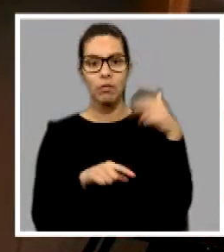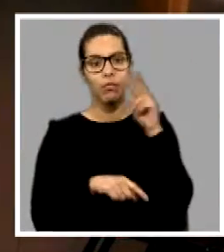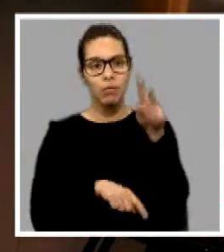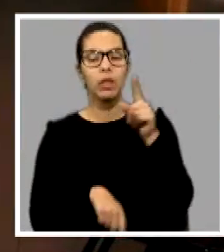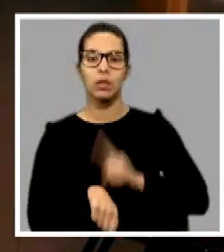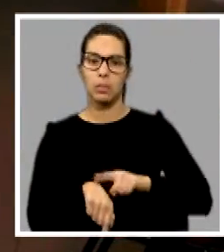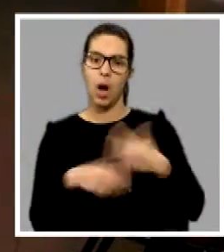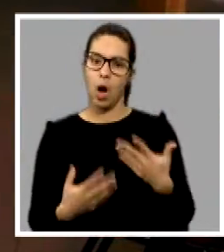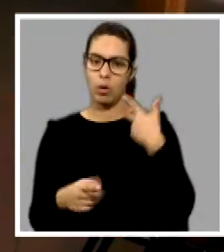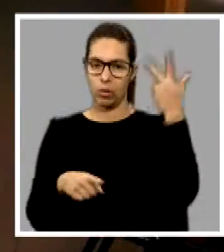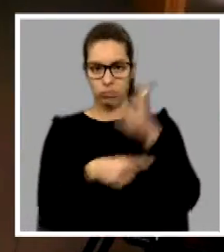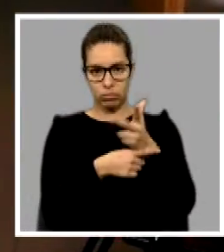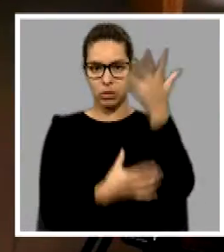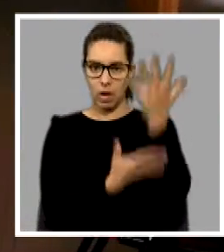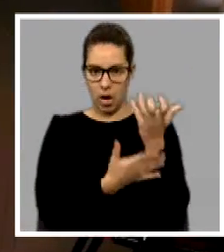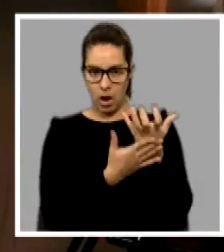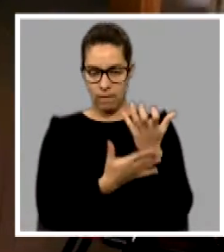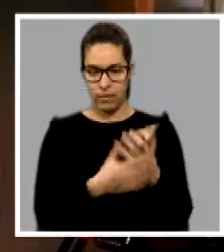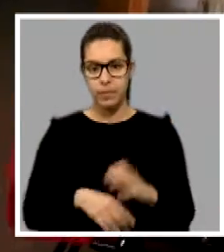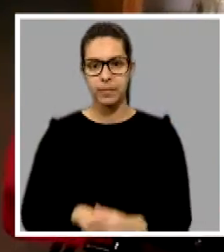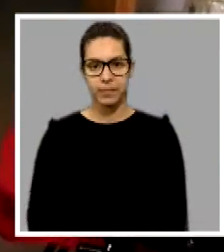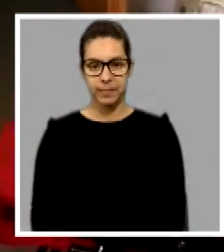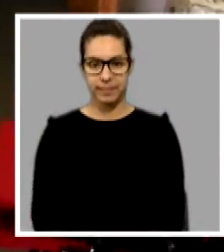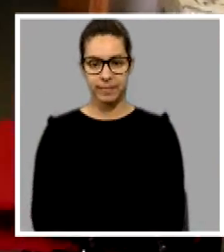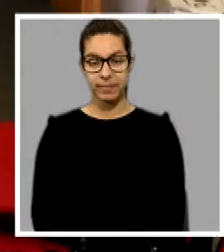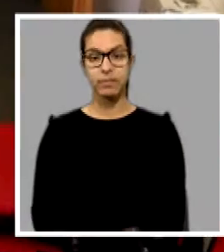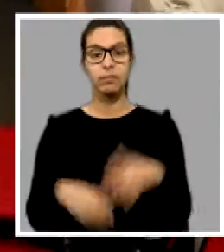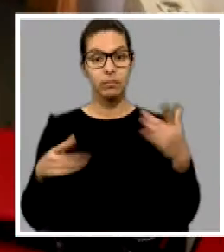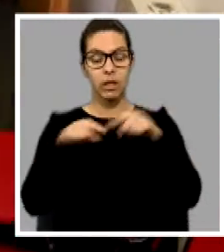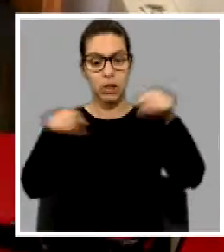estas máquinas. E agora sim, chegou finalmente o momento da gravação.